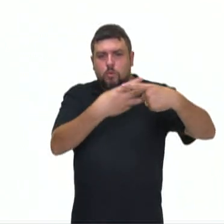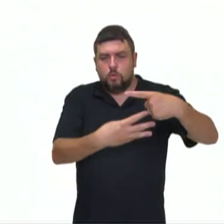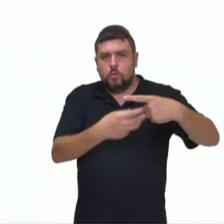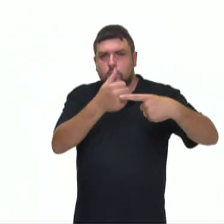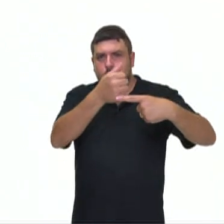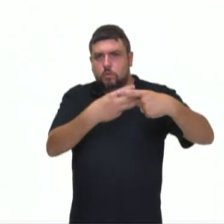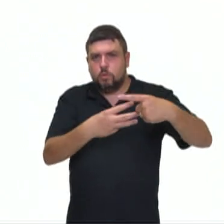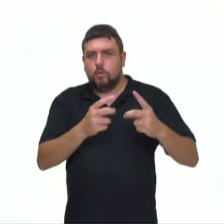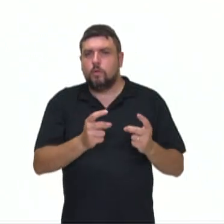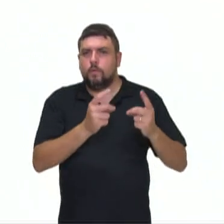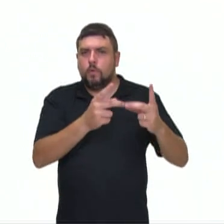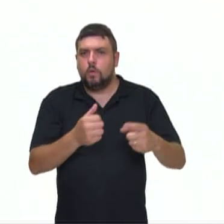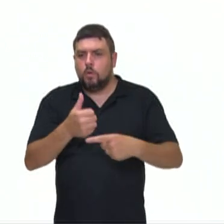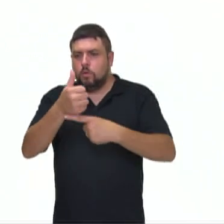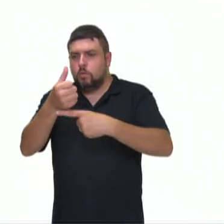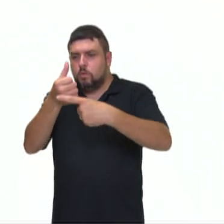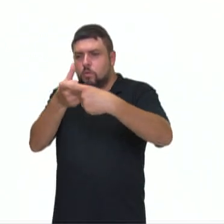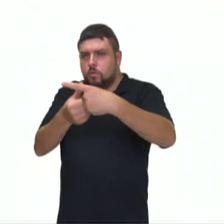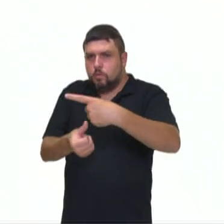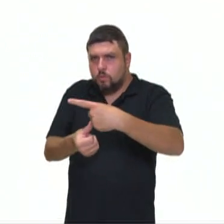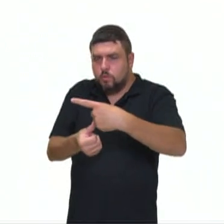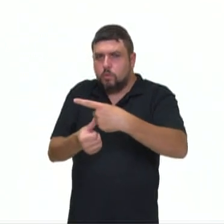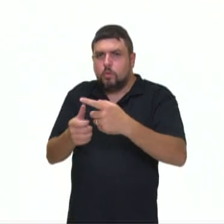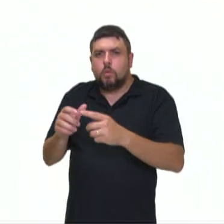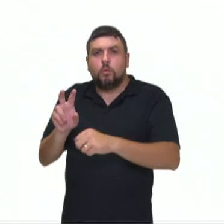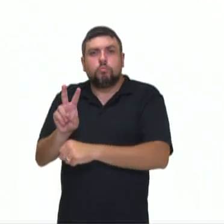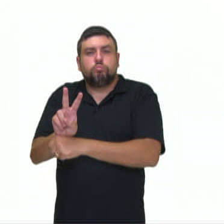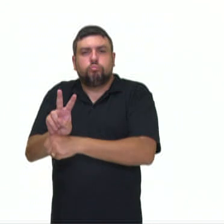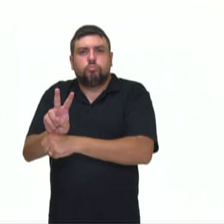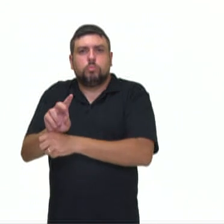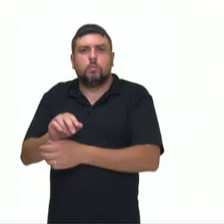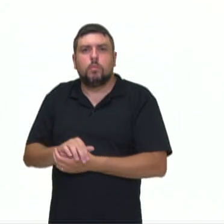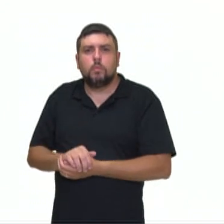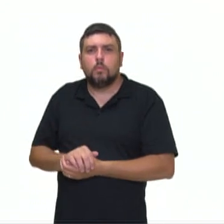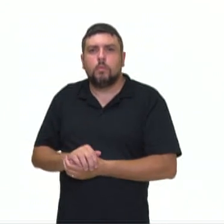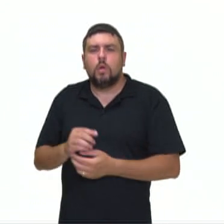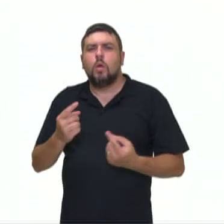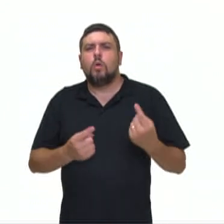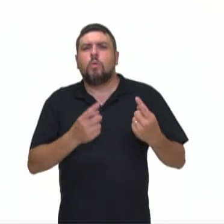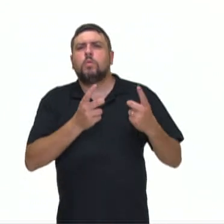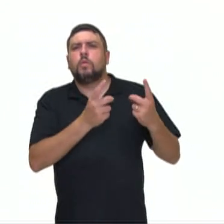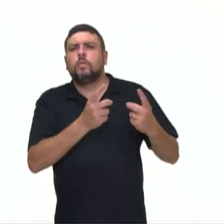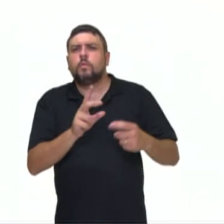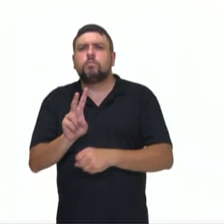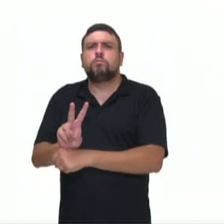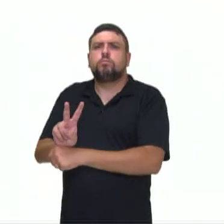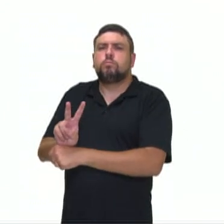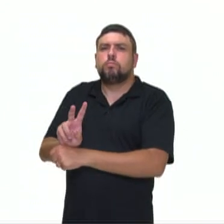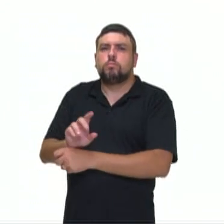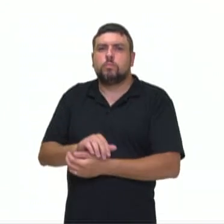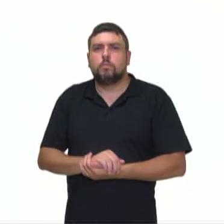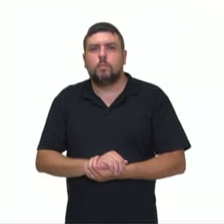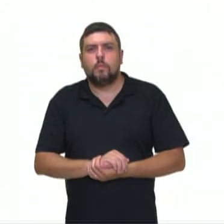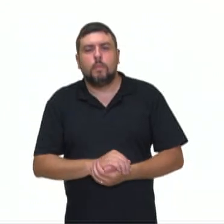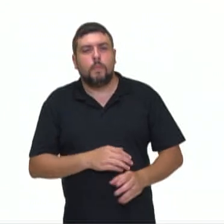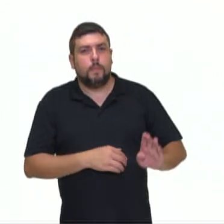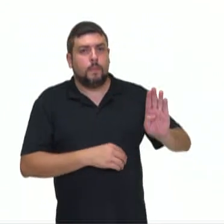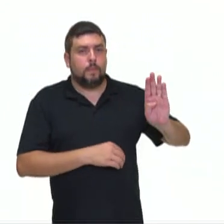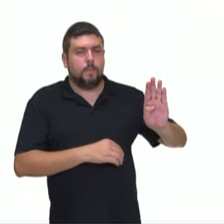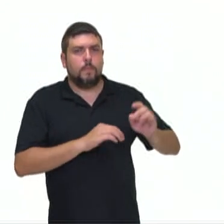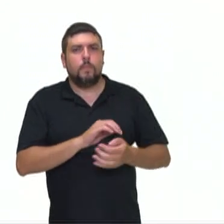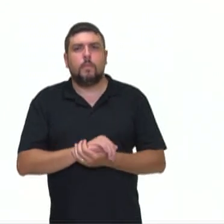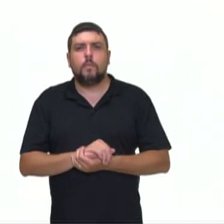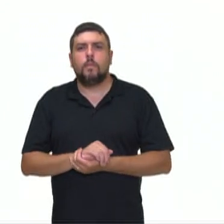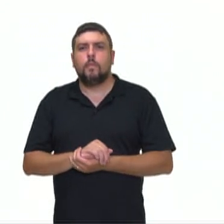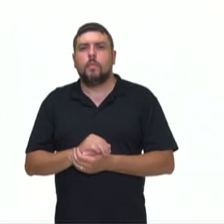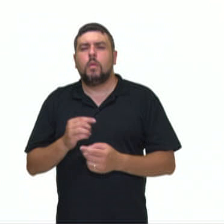reservado. Assim, letra A, qual a fração dos apartamentos que foi vendida e reservada? Letra B, qual a